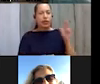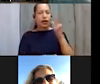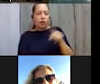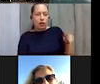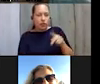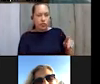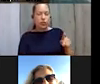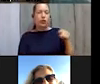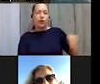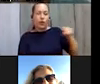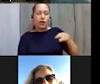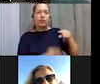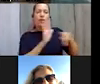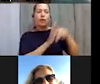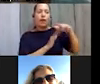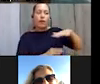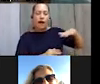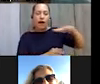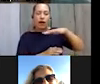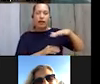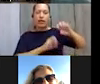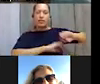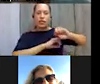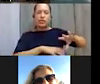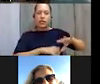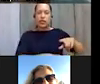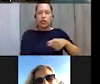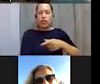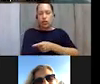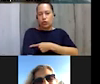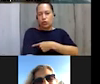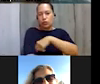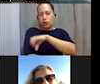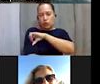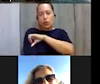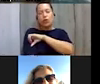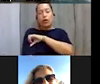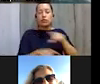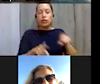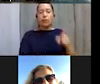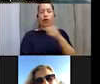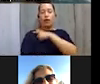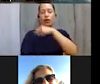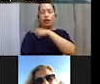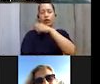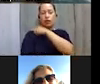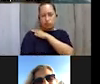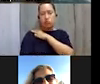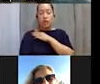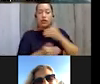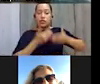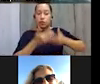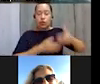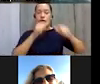na rede de ensino fundamental e do ensino médio para ajudar nesse processo de difusão do